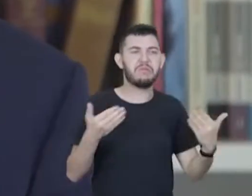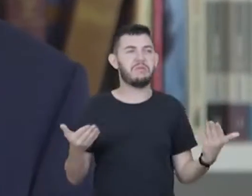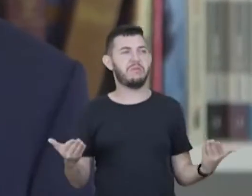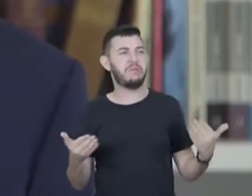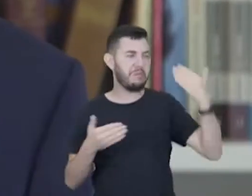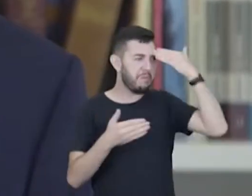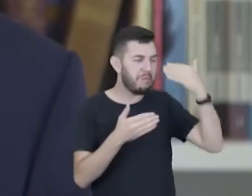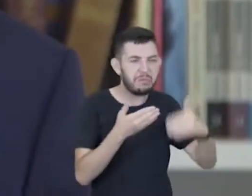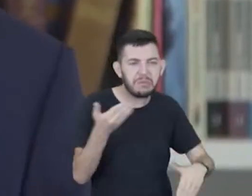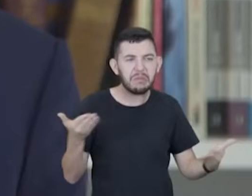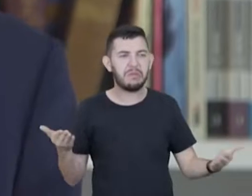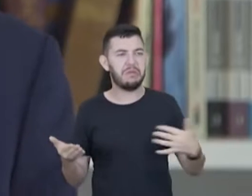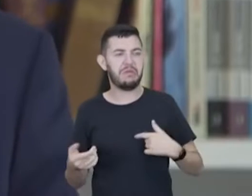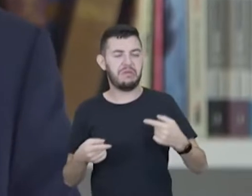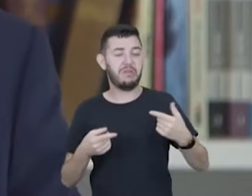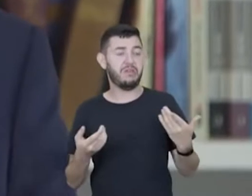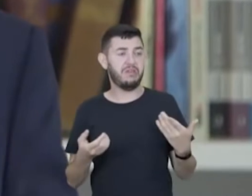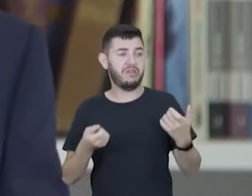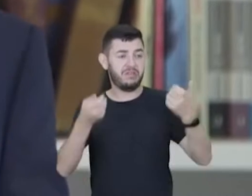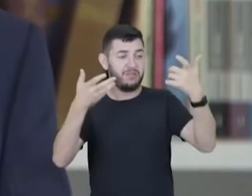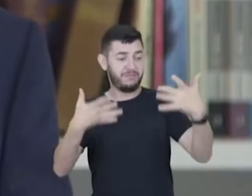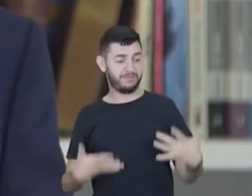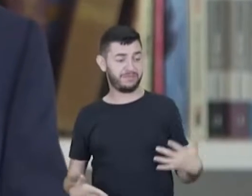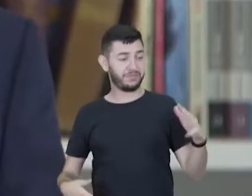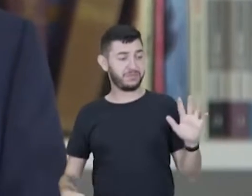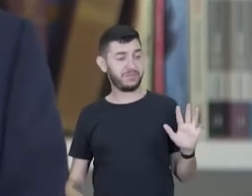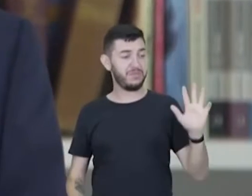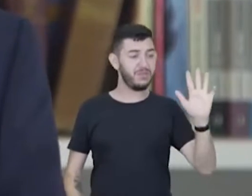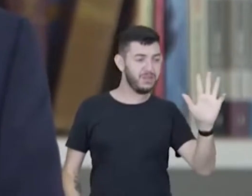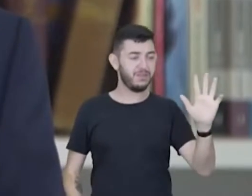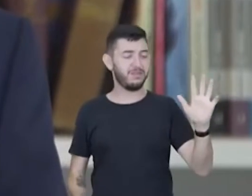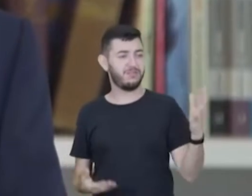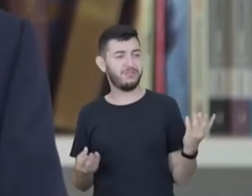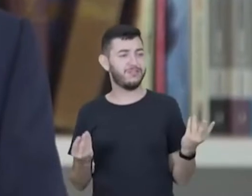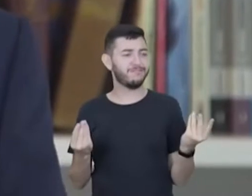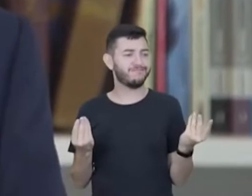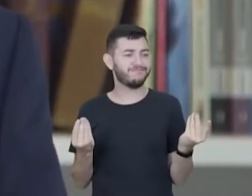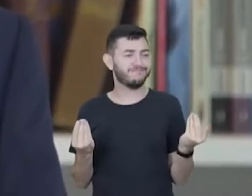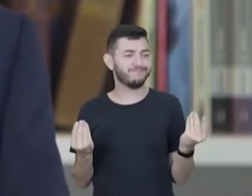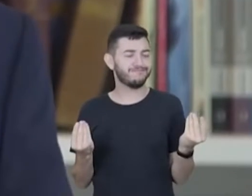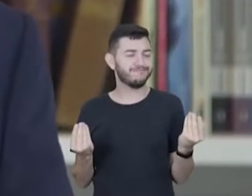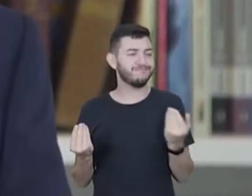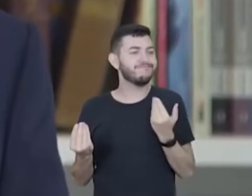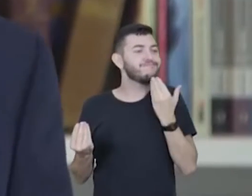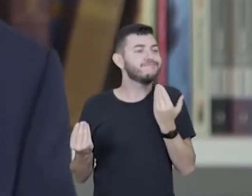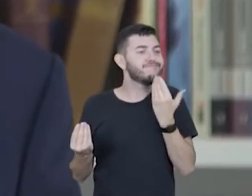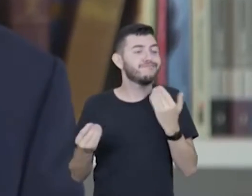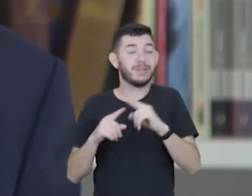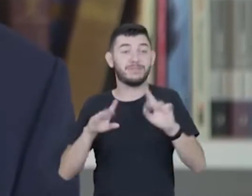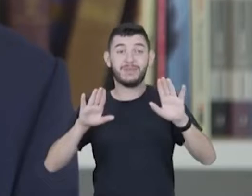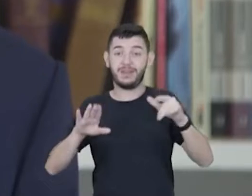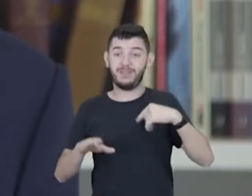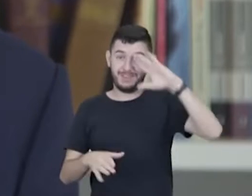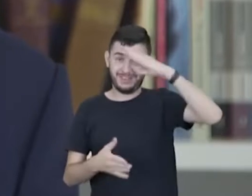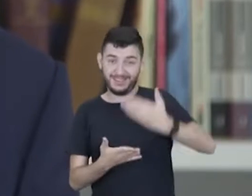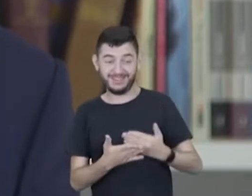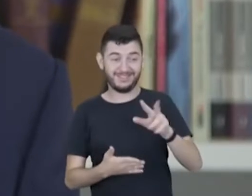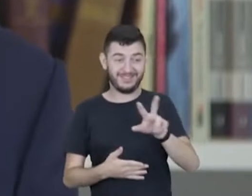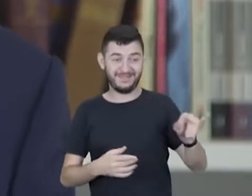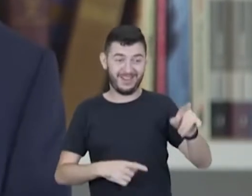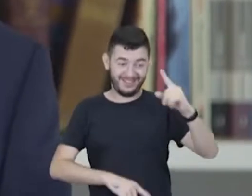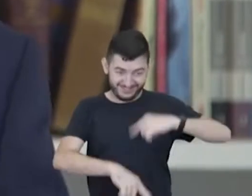cai bem com o Chuchu o que eu acredito ver e ainda se tornar um Hit da nossa